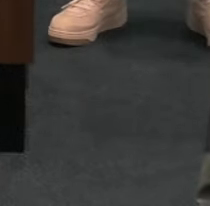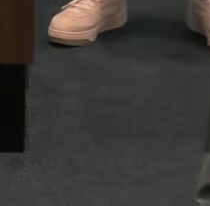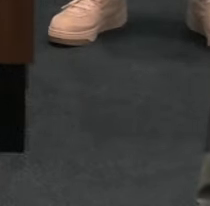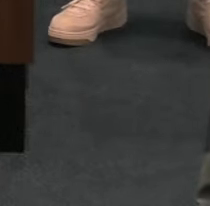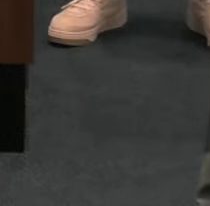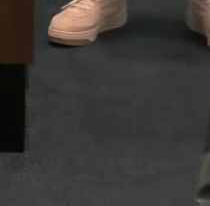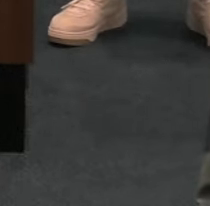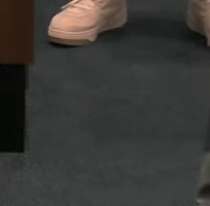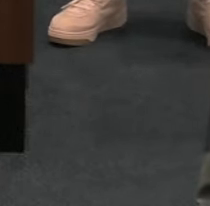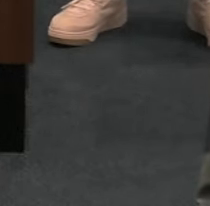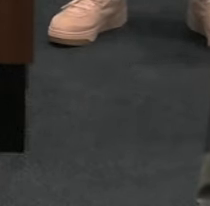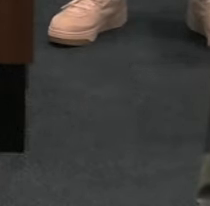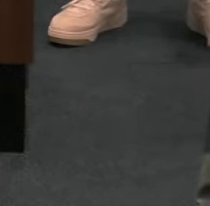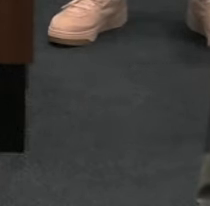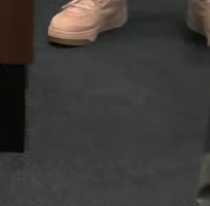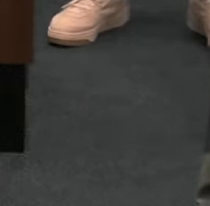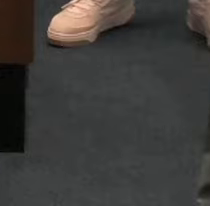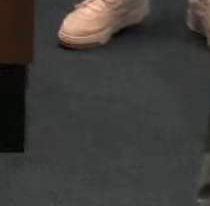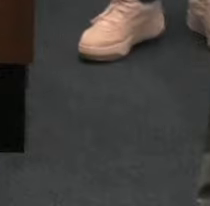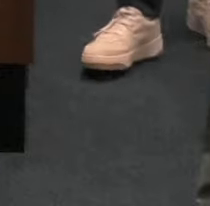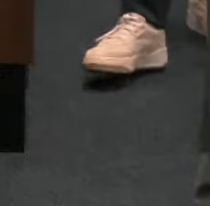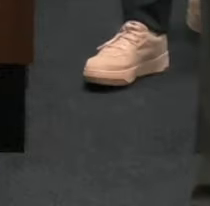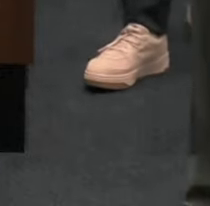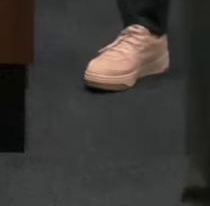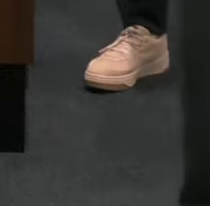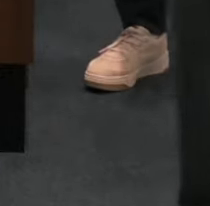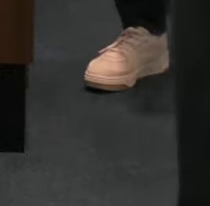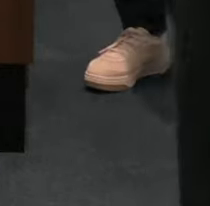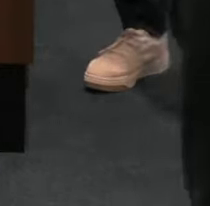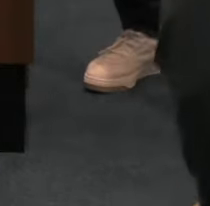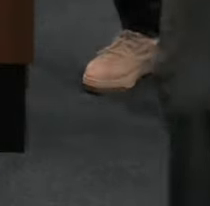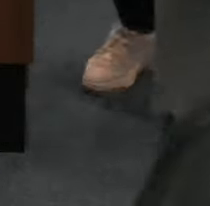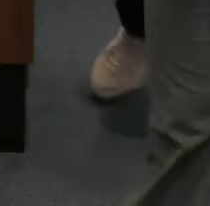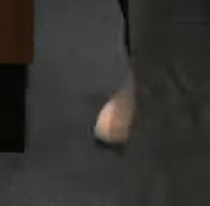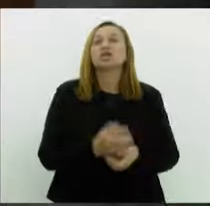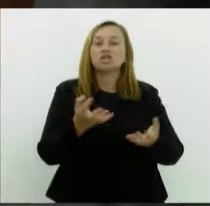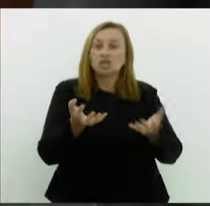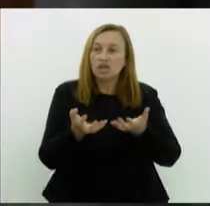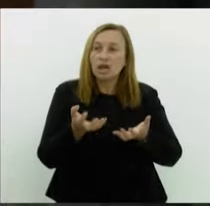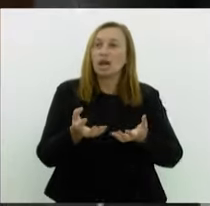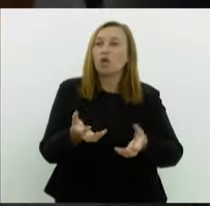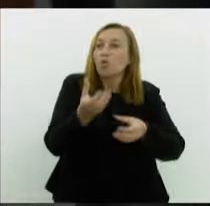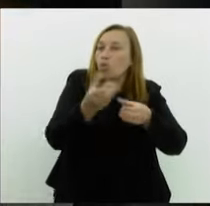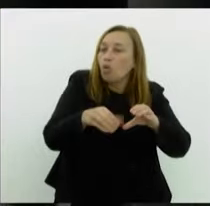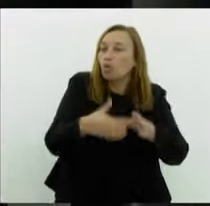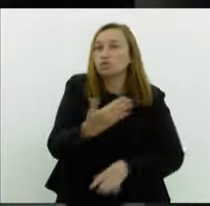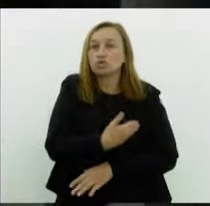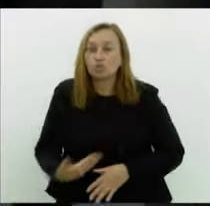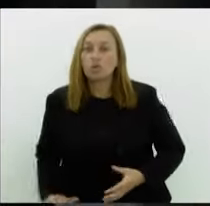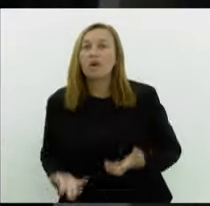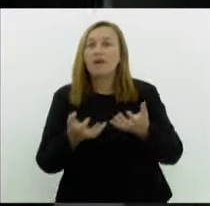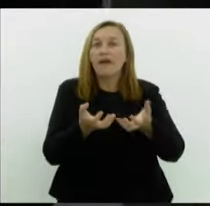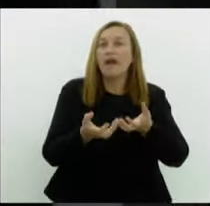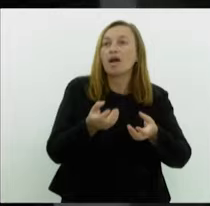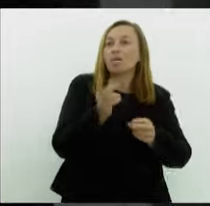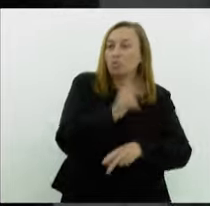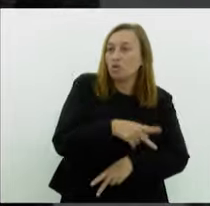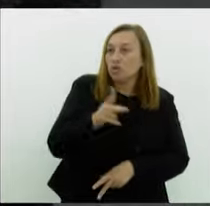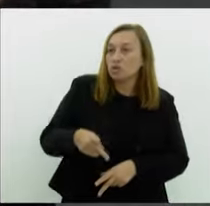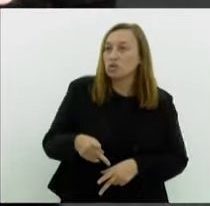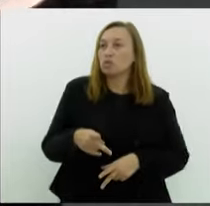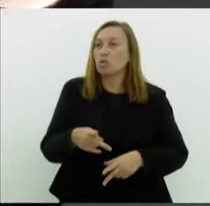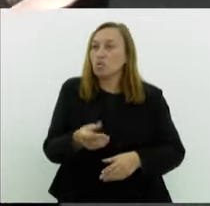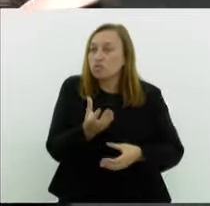para a possibilidade de cada vez mais precarização. A gente quer concurso público, a gente quer professor